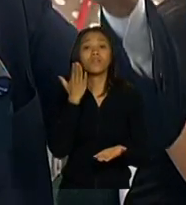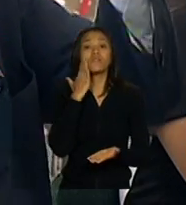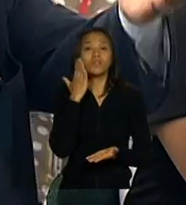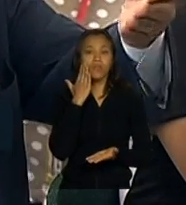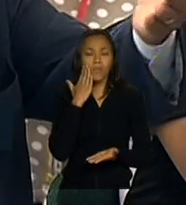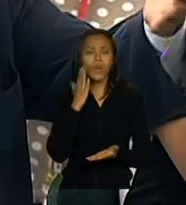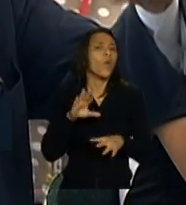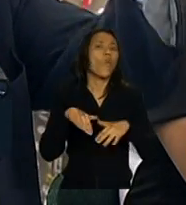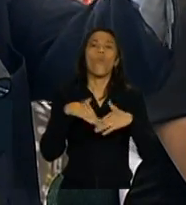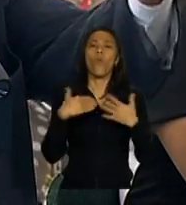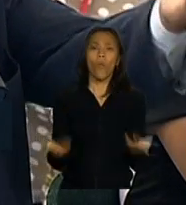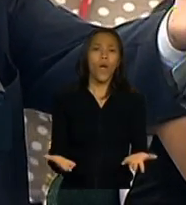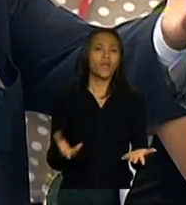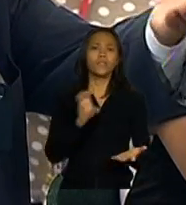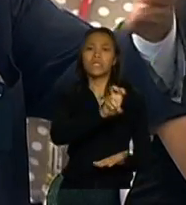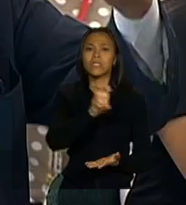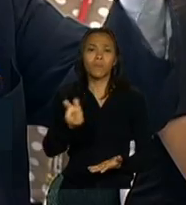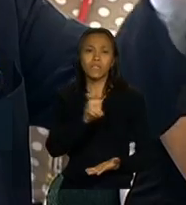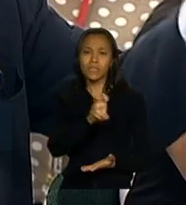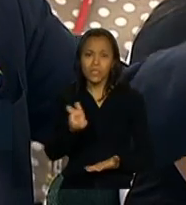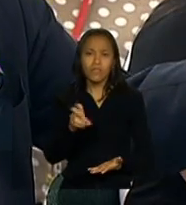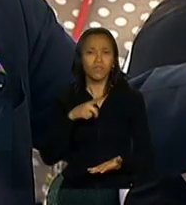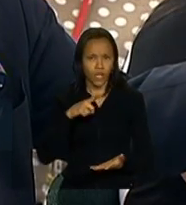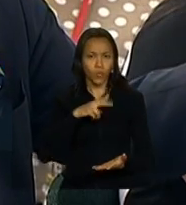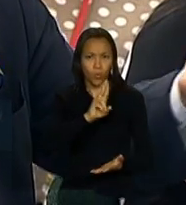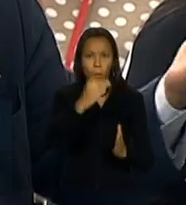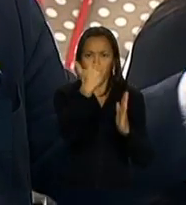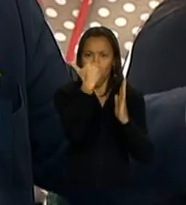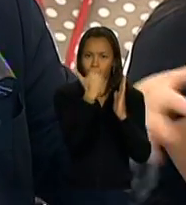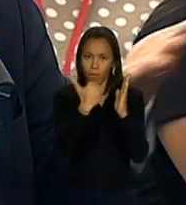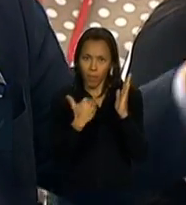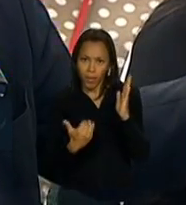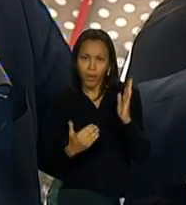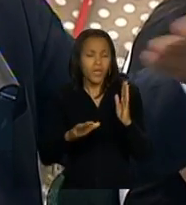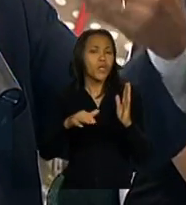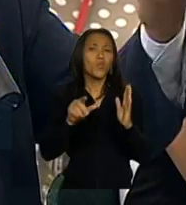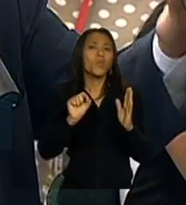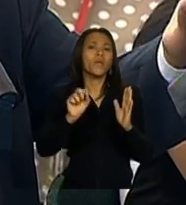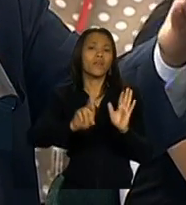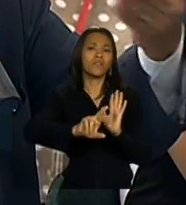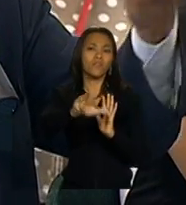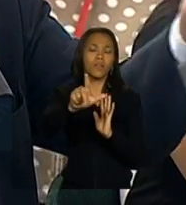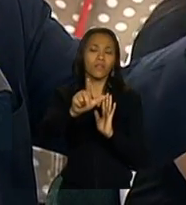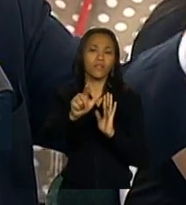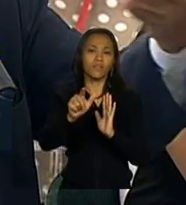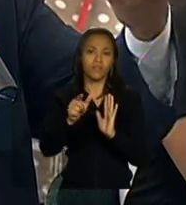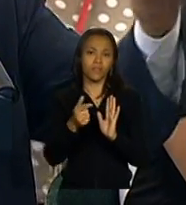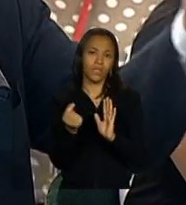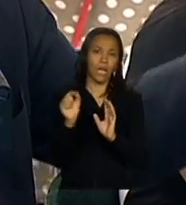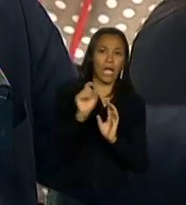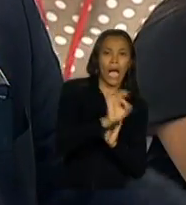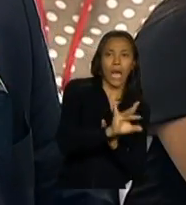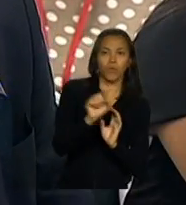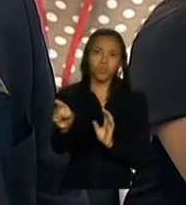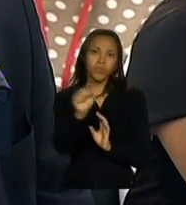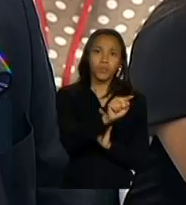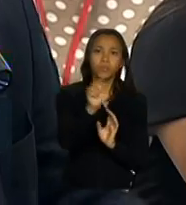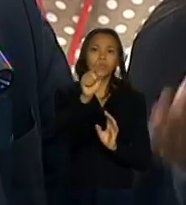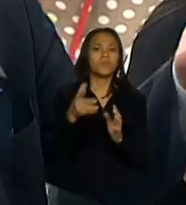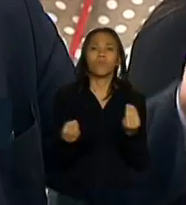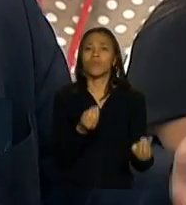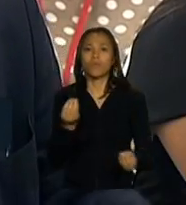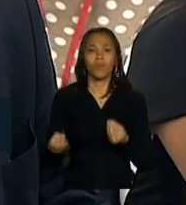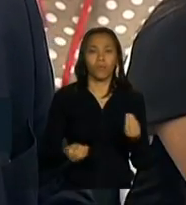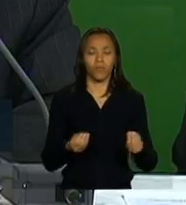Gostaria de saber quais são esses 55, se o senhor tivesse uma lista, e que diferença é essa entre o número de vocês e da ABTP,